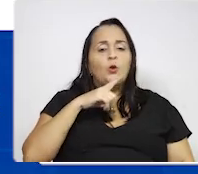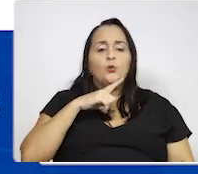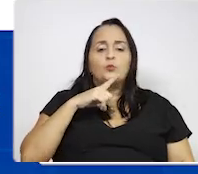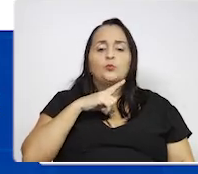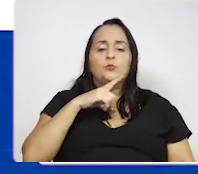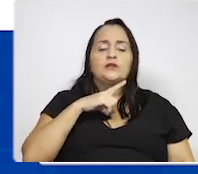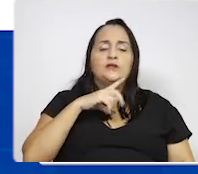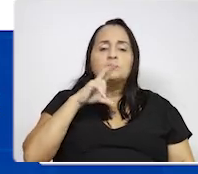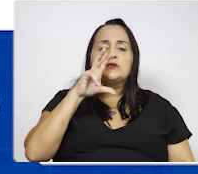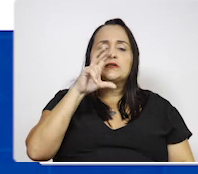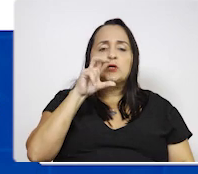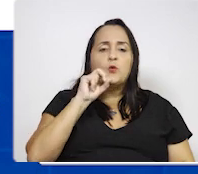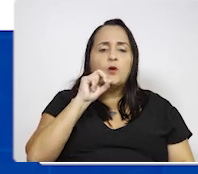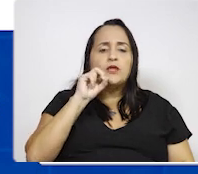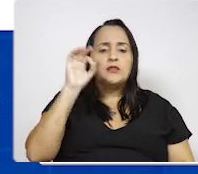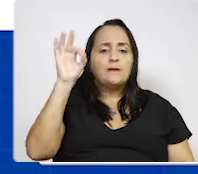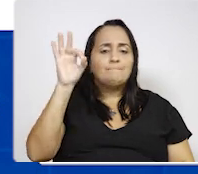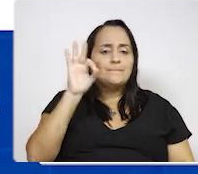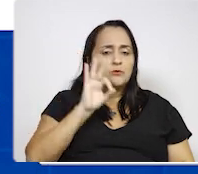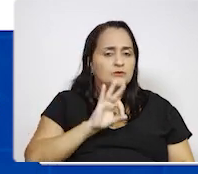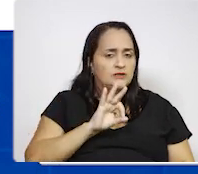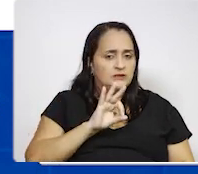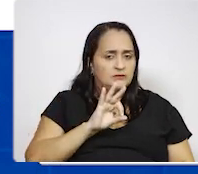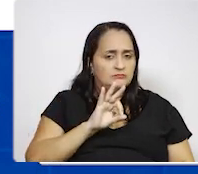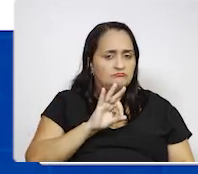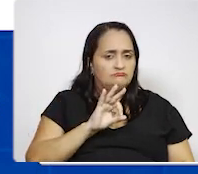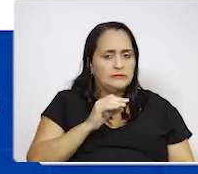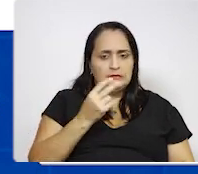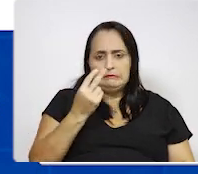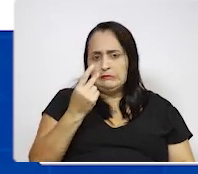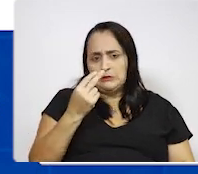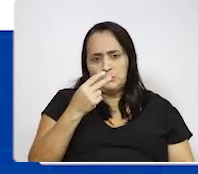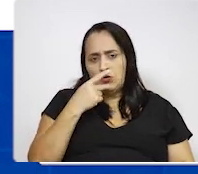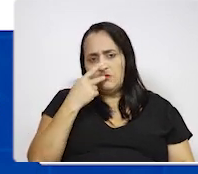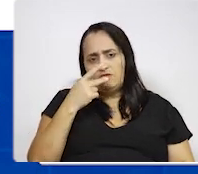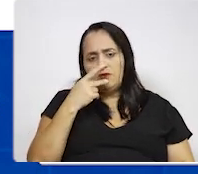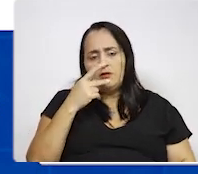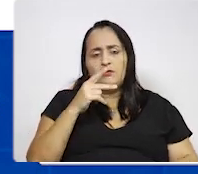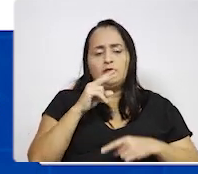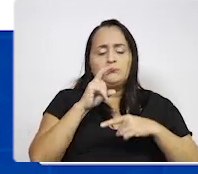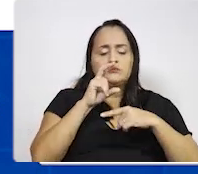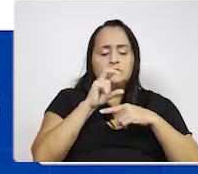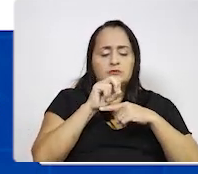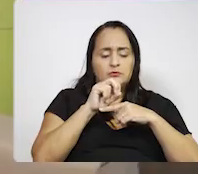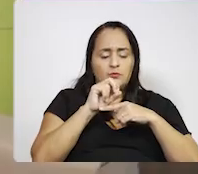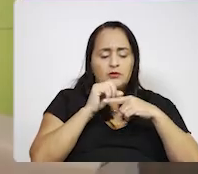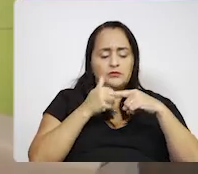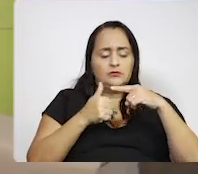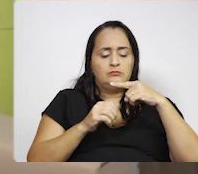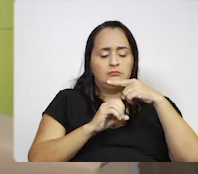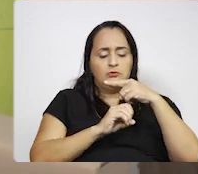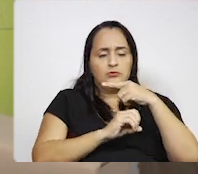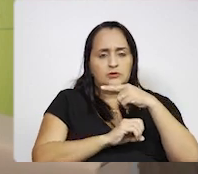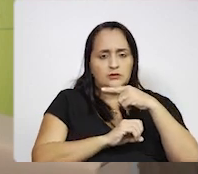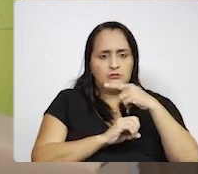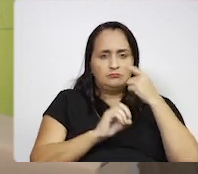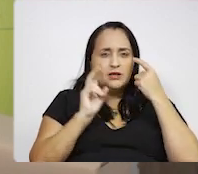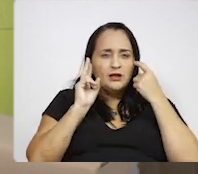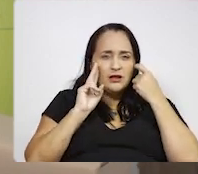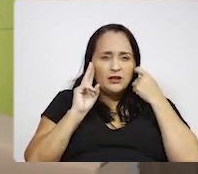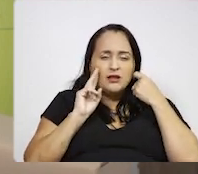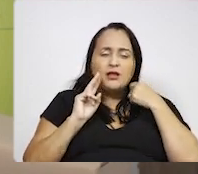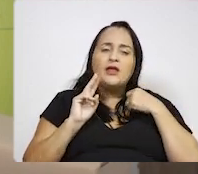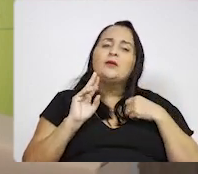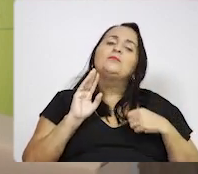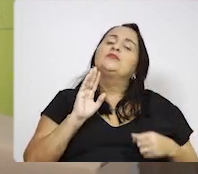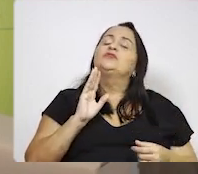tenho 50 por 100, que é a mesma coisa de eu dizer 50%, tá? Lembra quando a gente